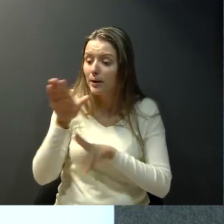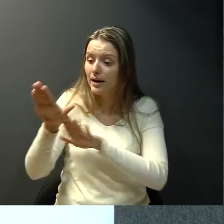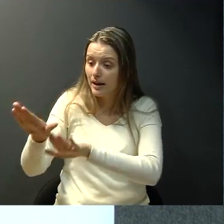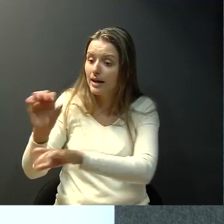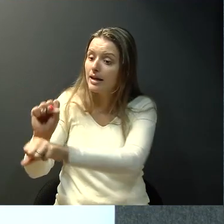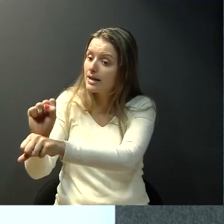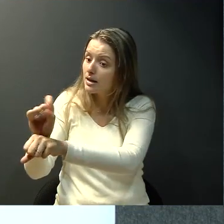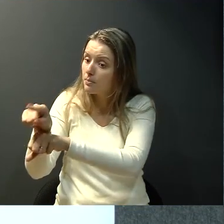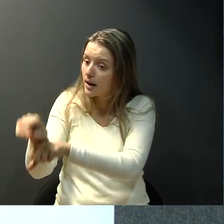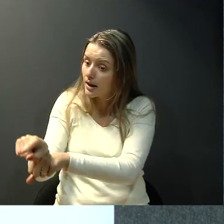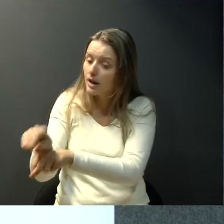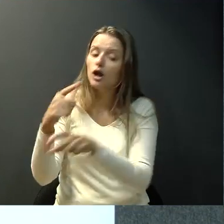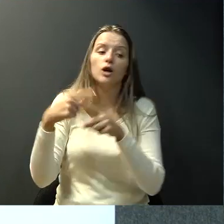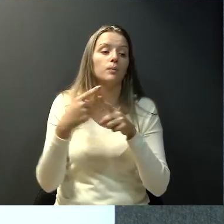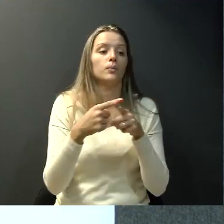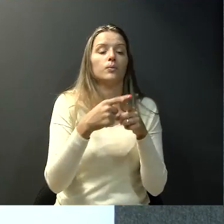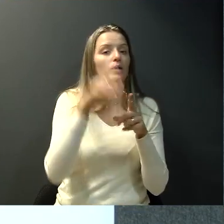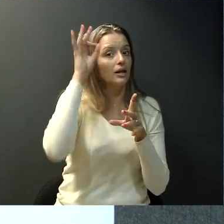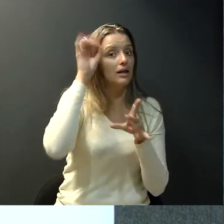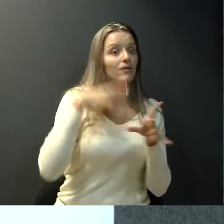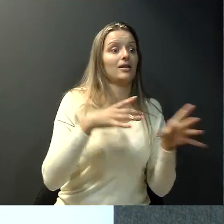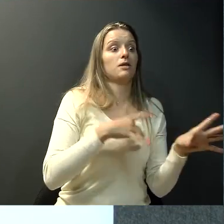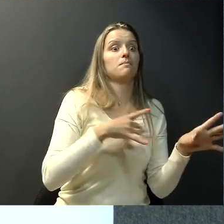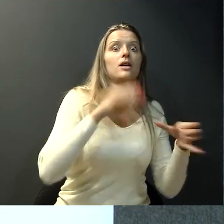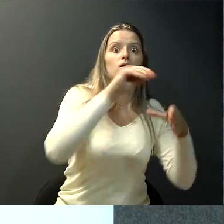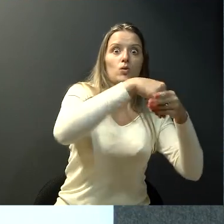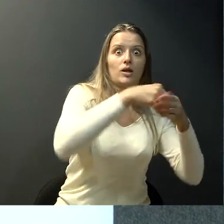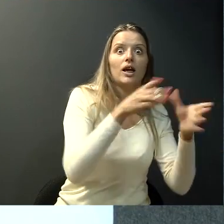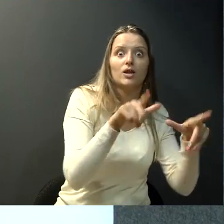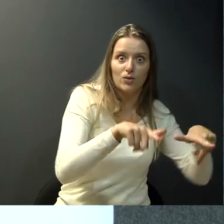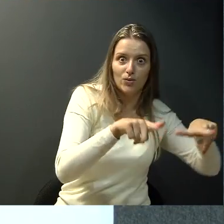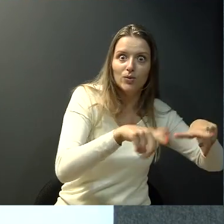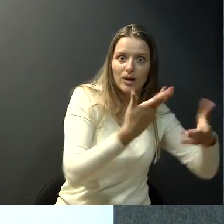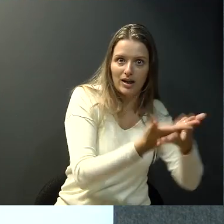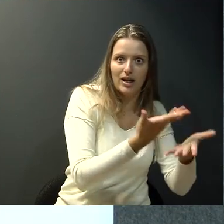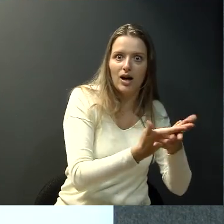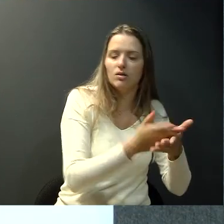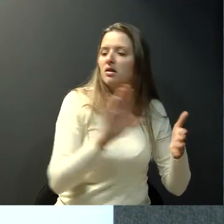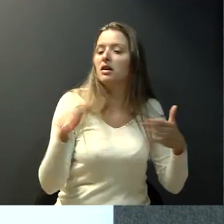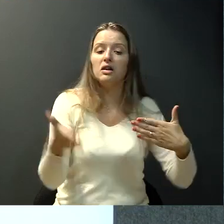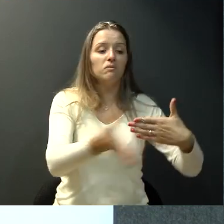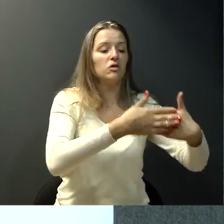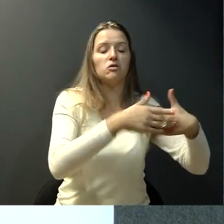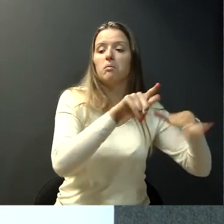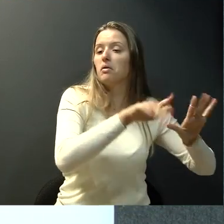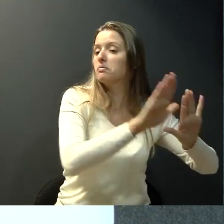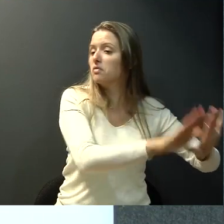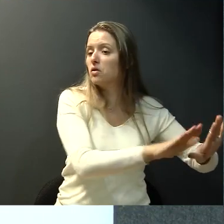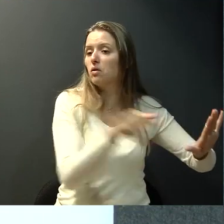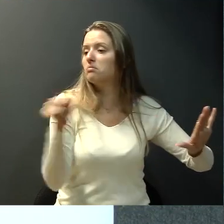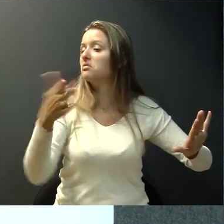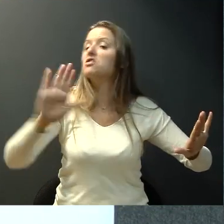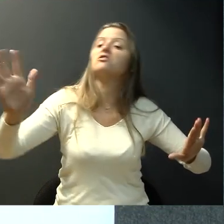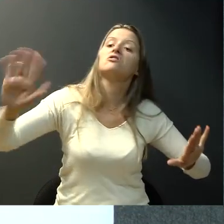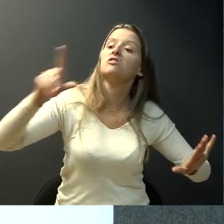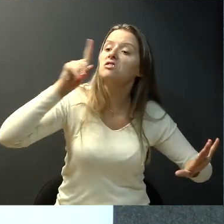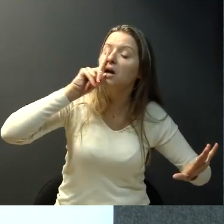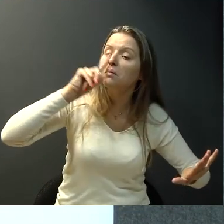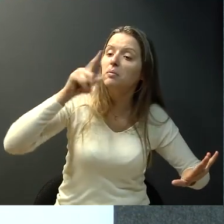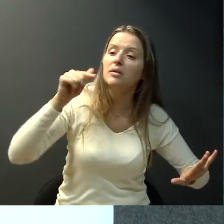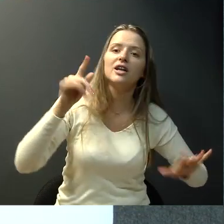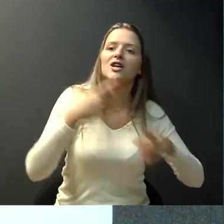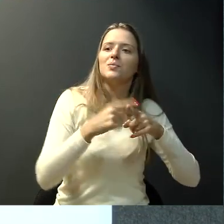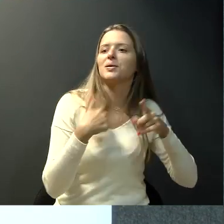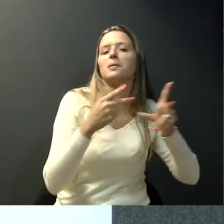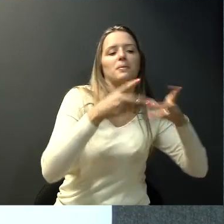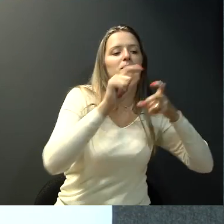não vai ficar na sala sozinho, ele vai ter medo. E ele se sentiu tão bem lá que ele fechou a porta e me deu tchau. Tipo assim, vai embora que é meu